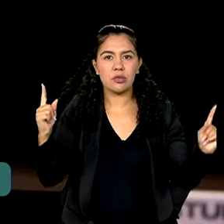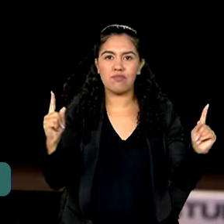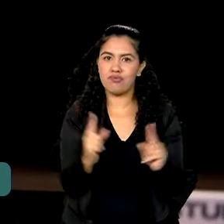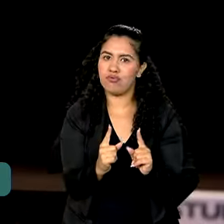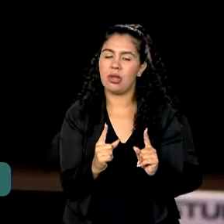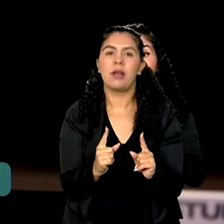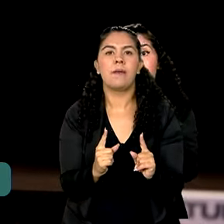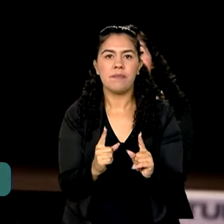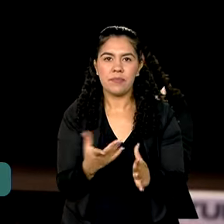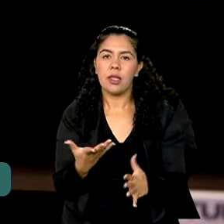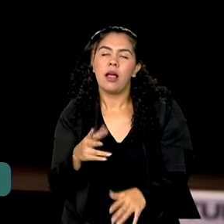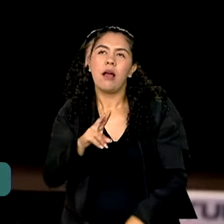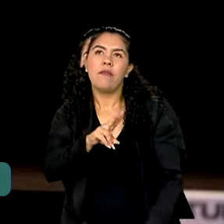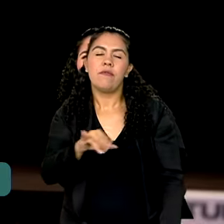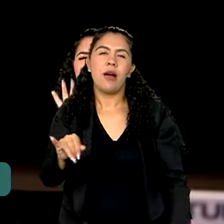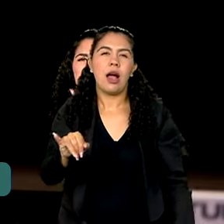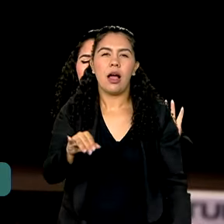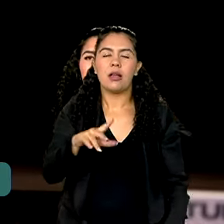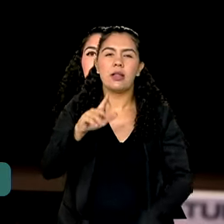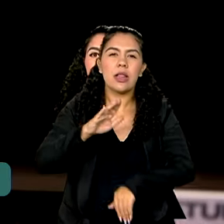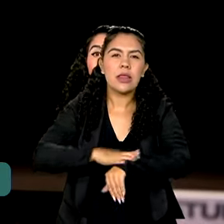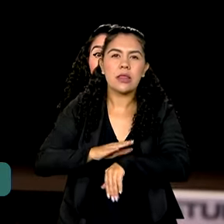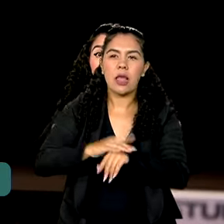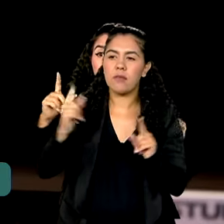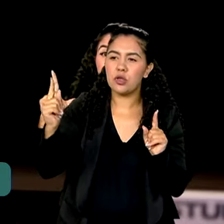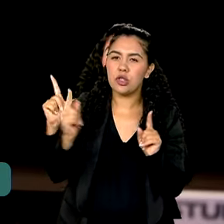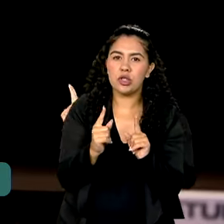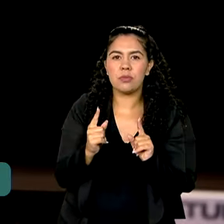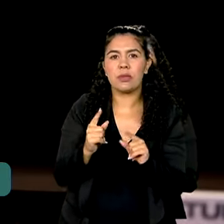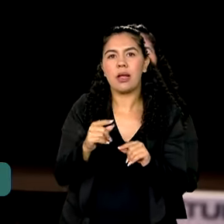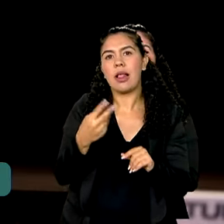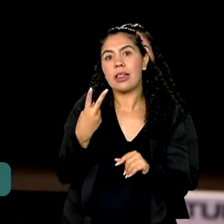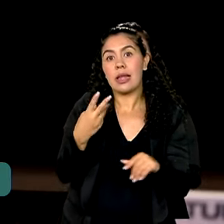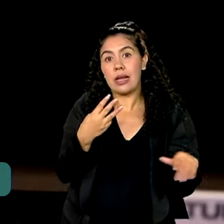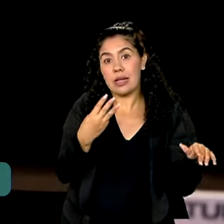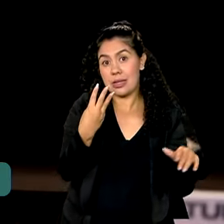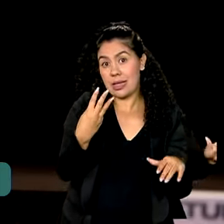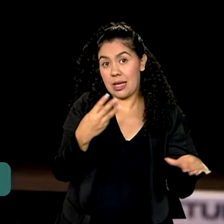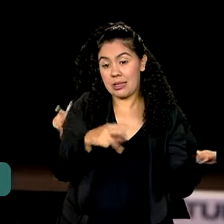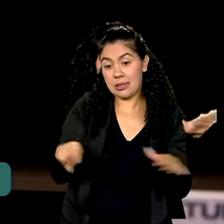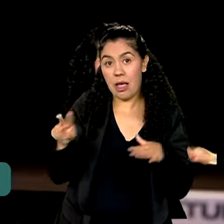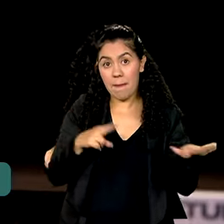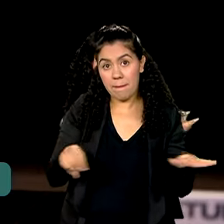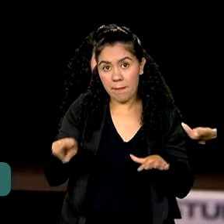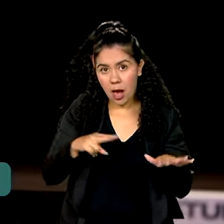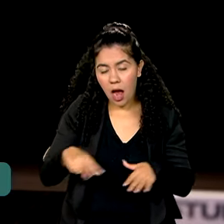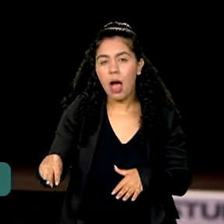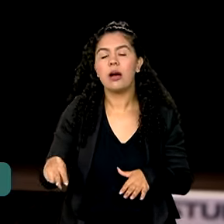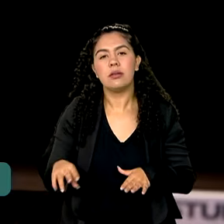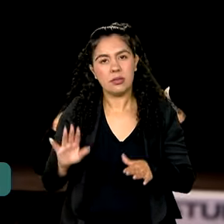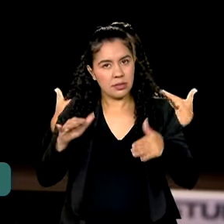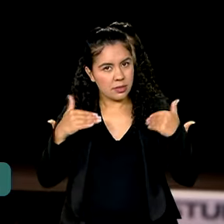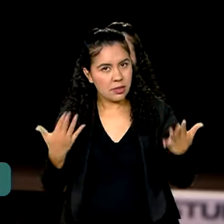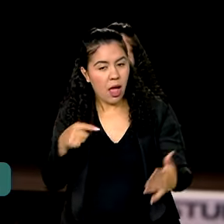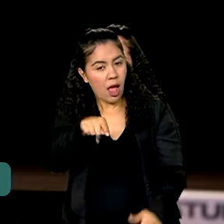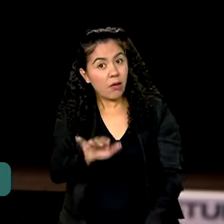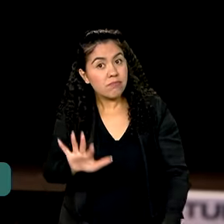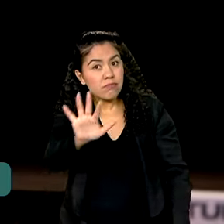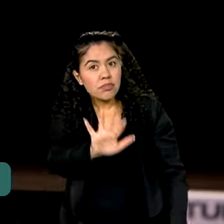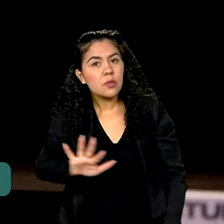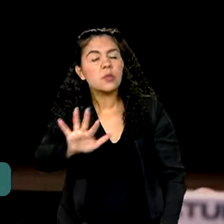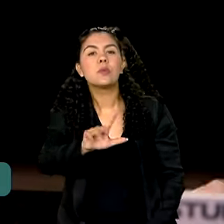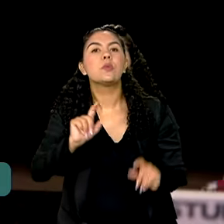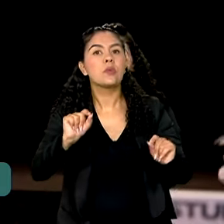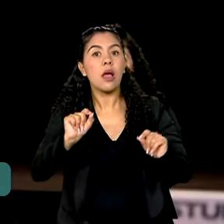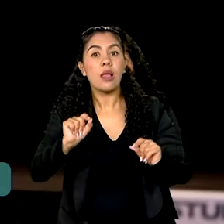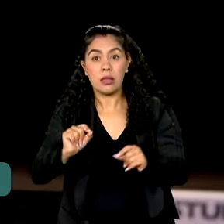casos, nós estamos falando em reduzir o tempo em até 3 semanas. Então, diante de tudo isso, nós estamos diante de um cenário que, a